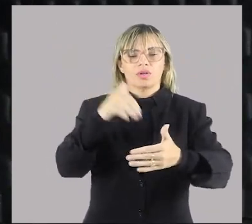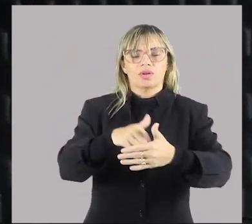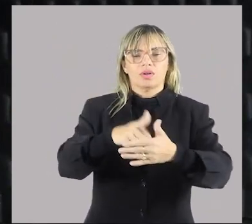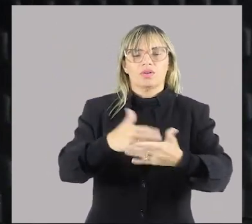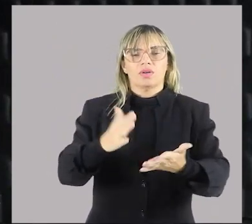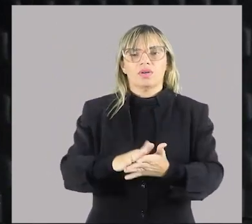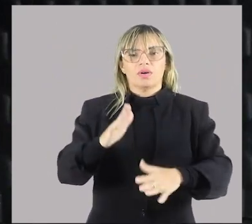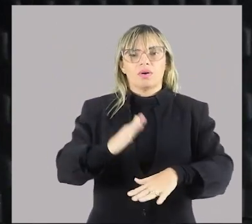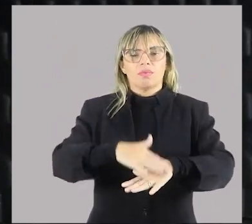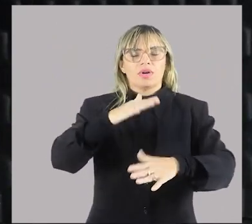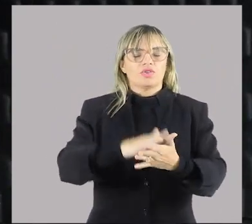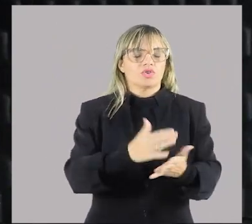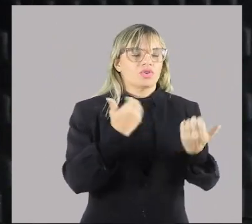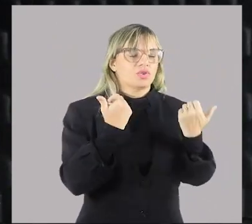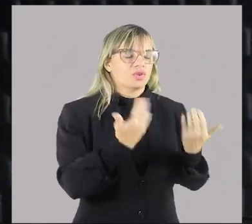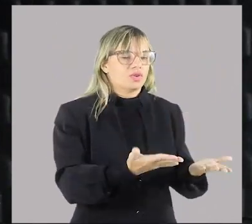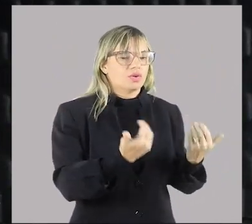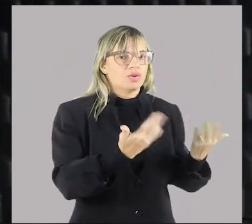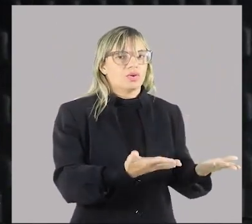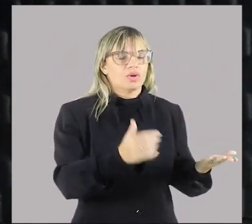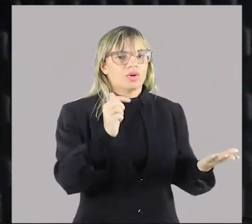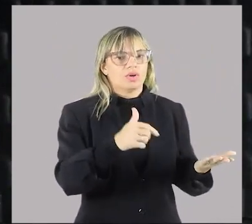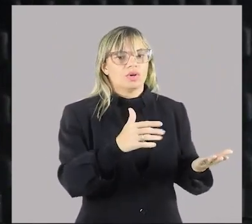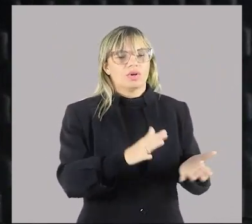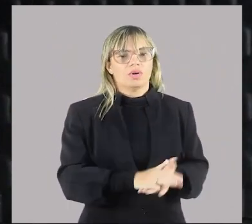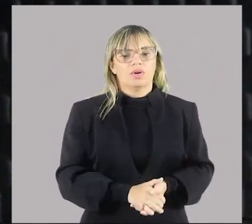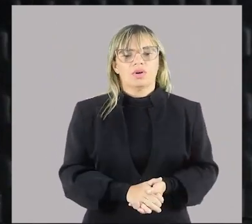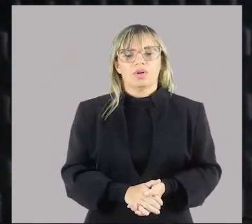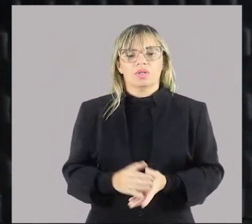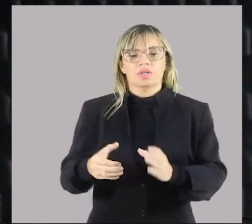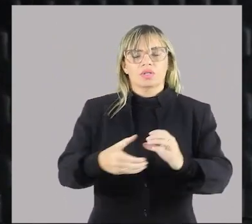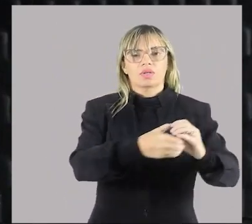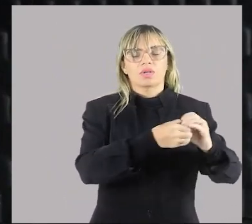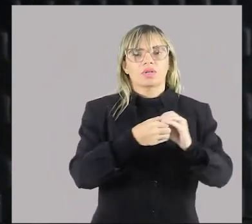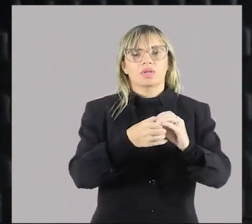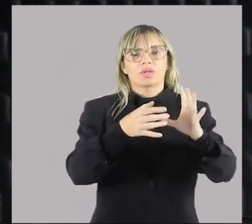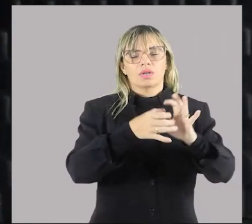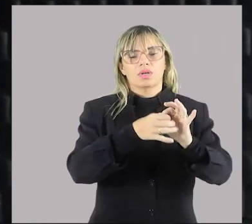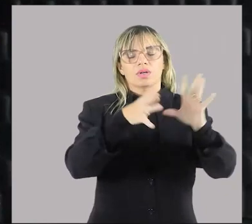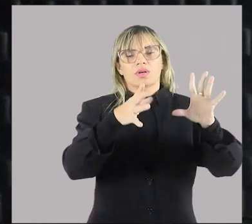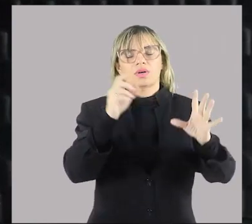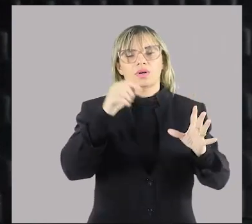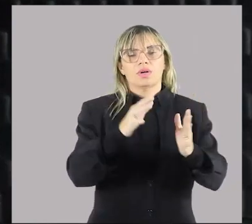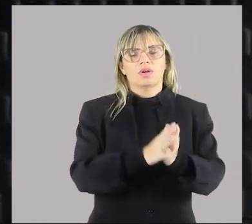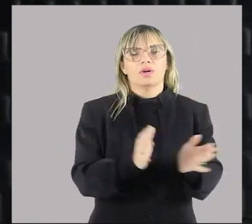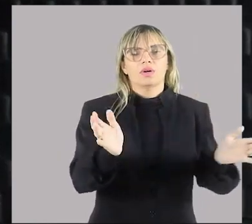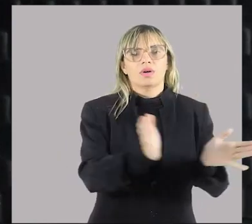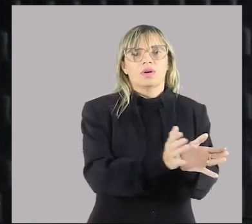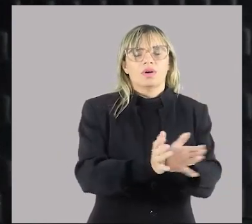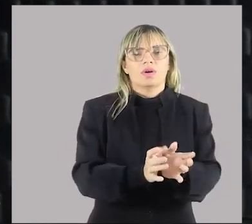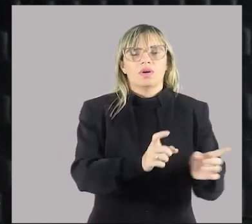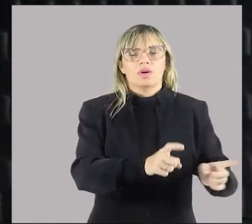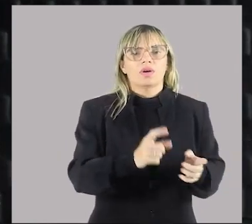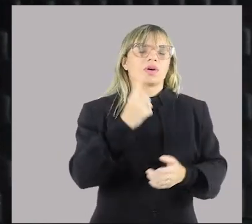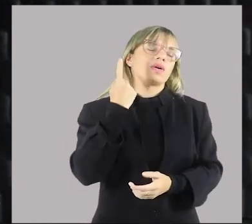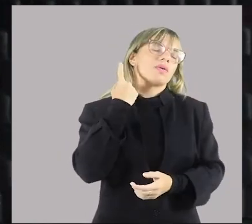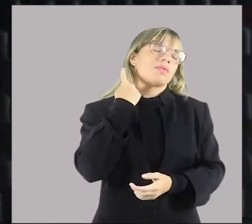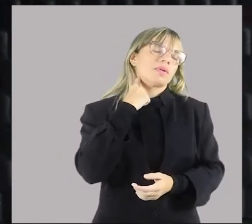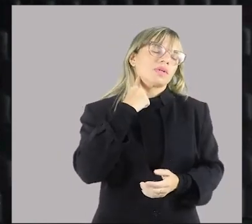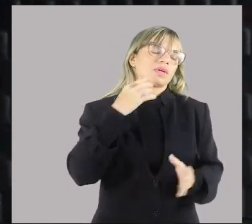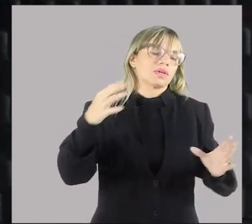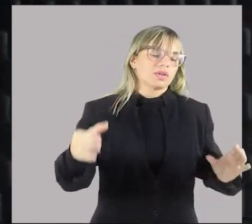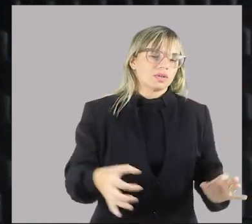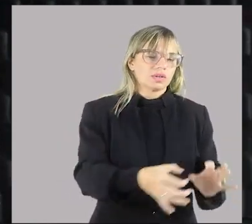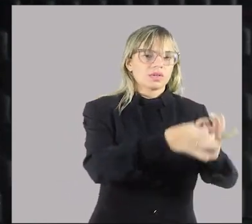setores mais jovens da chamada Aliança Liberal, dessas oligarquias mineiras e dissidentes